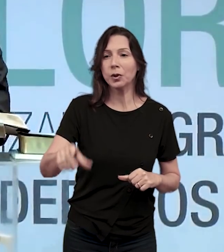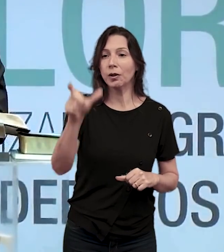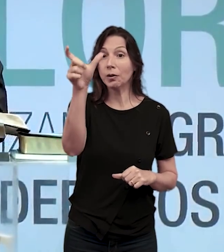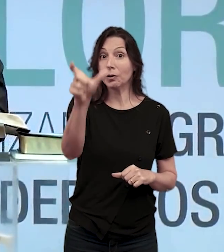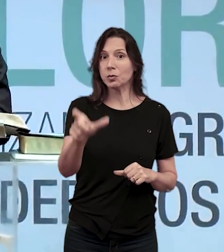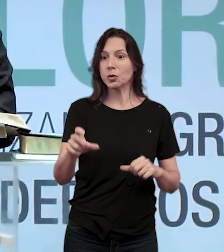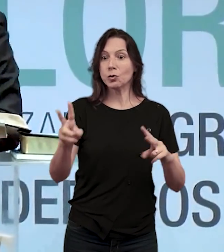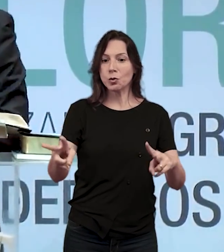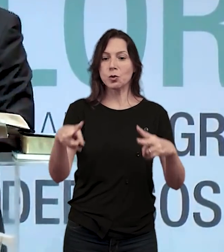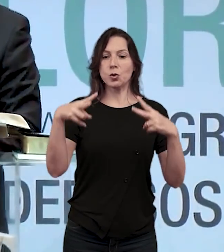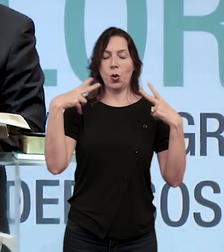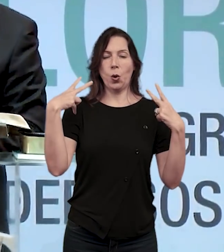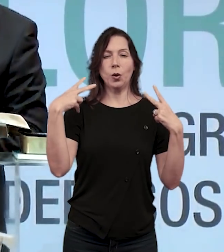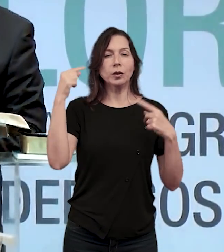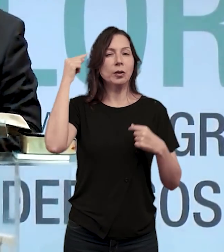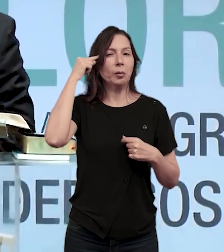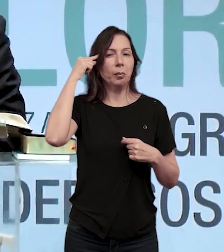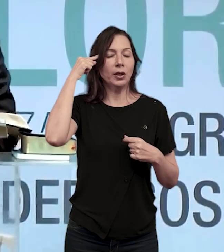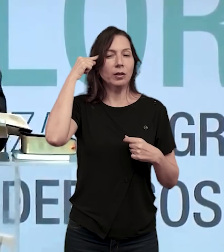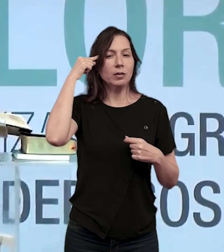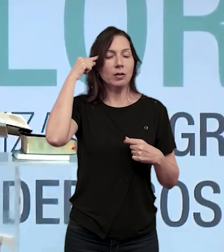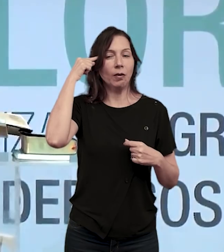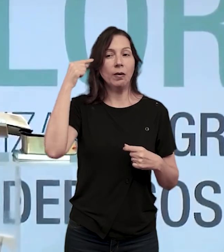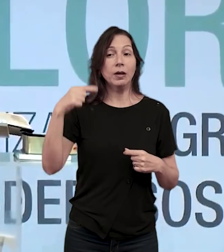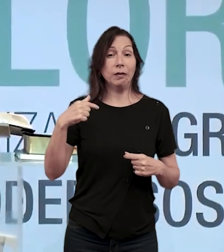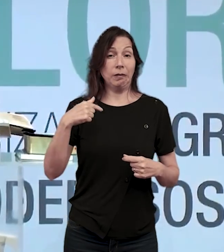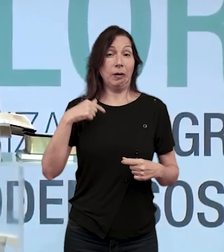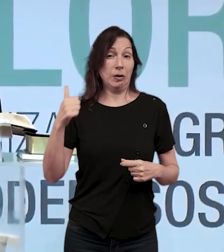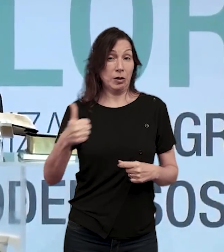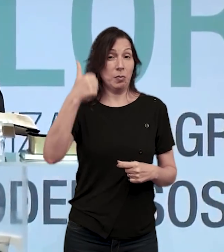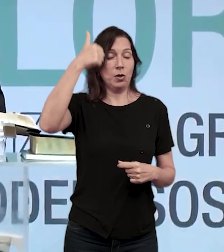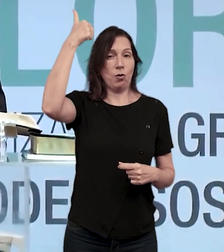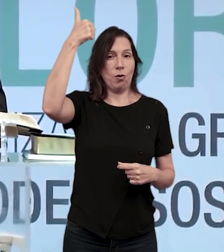Então, ele começa a descrever